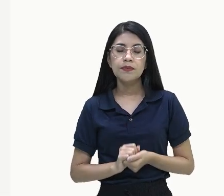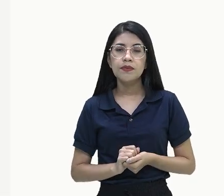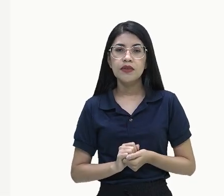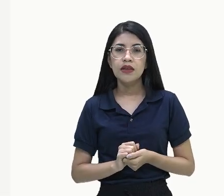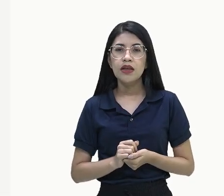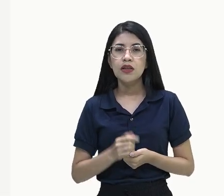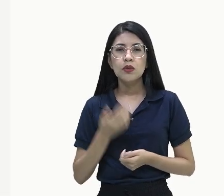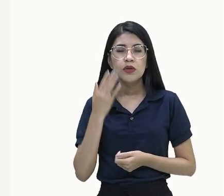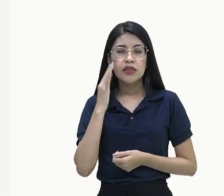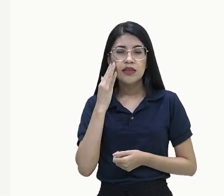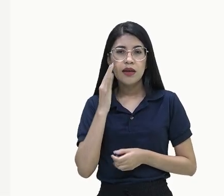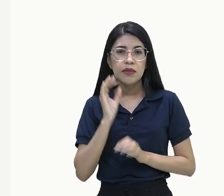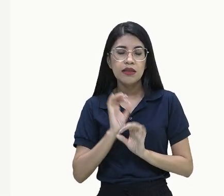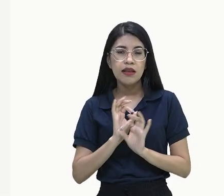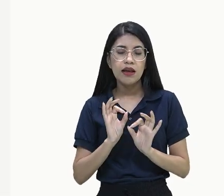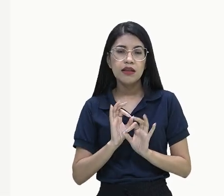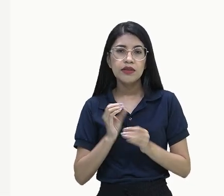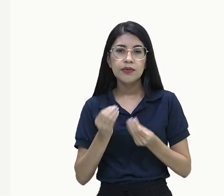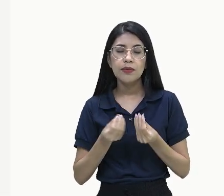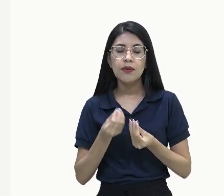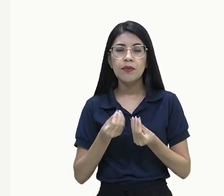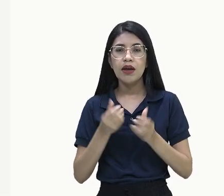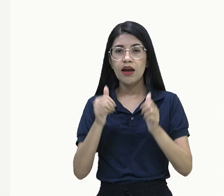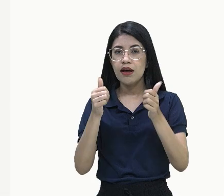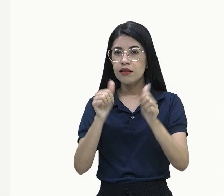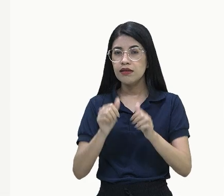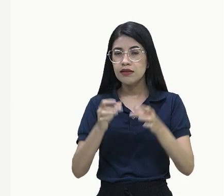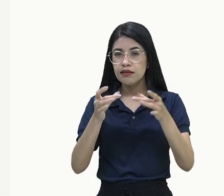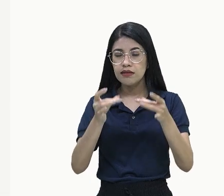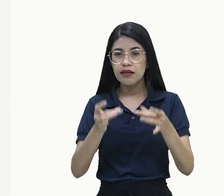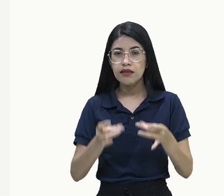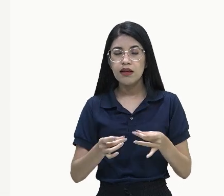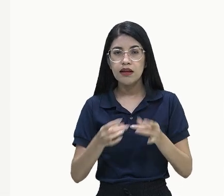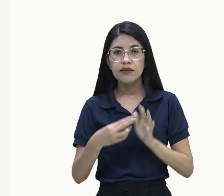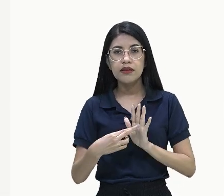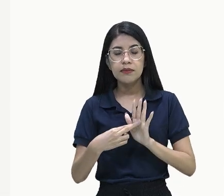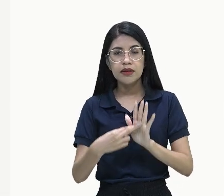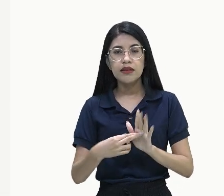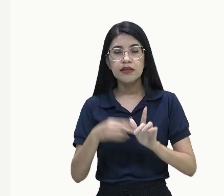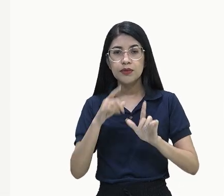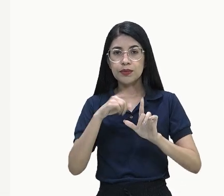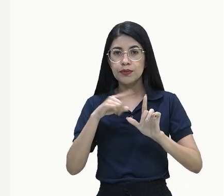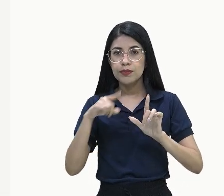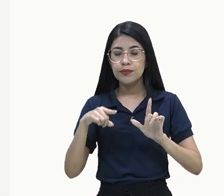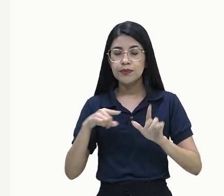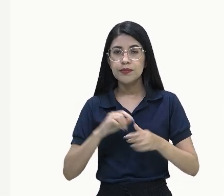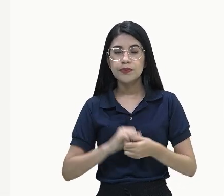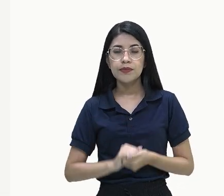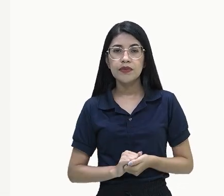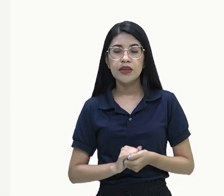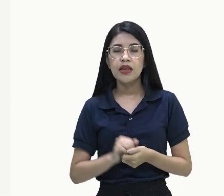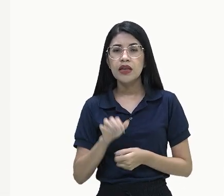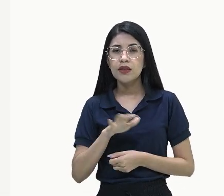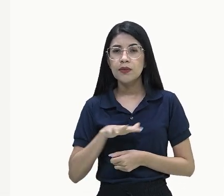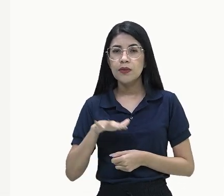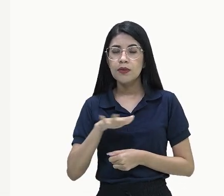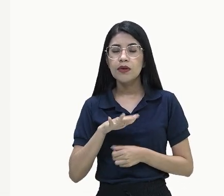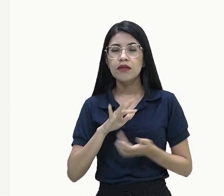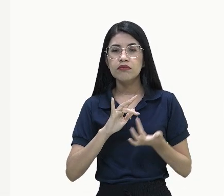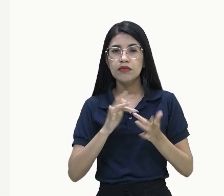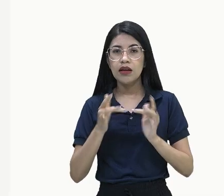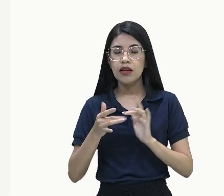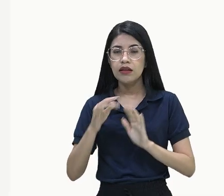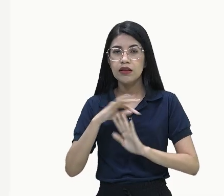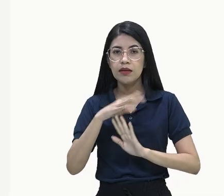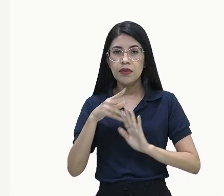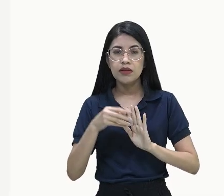um entendimento do que uma análise do que isso representa, né, em um contexto amazônico, no contexto que nós estamos